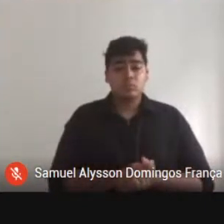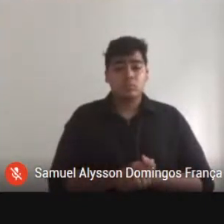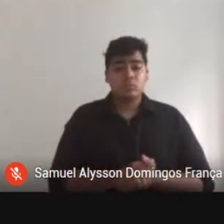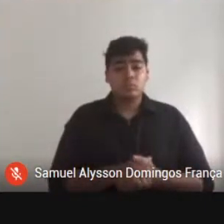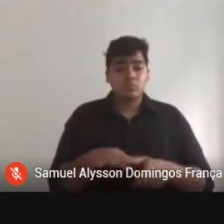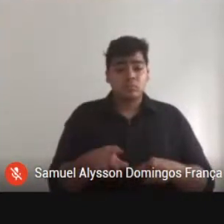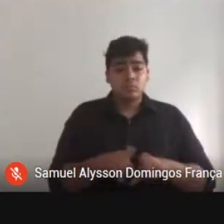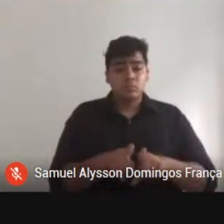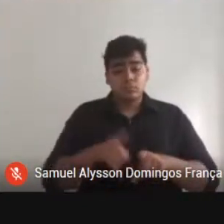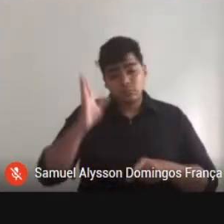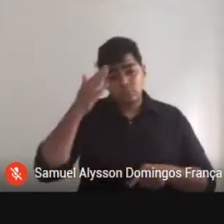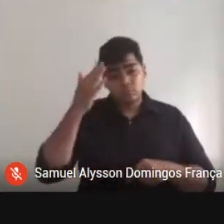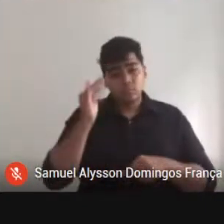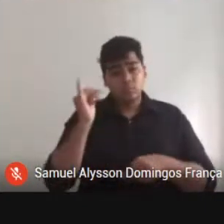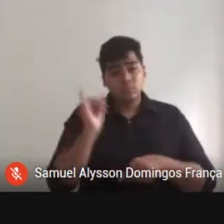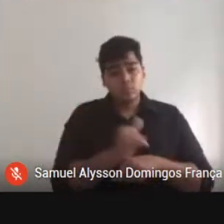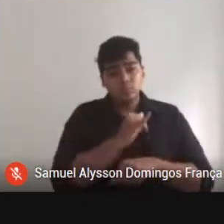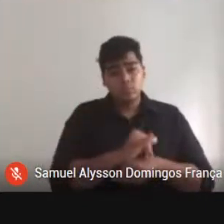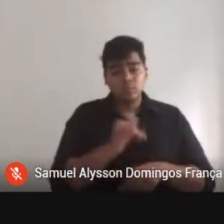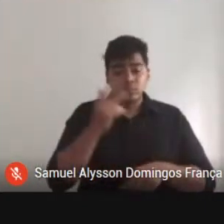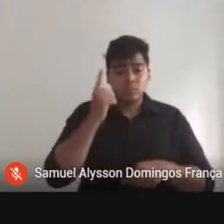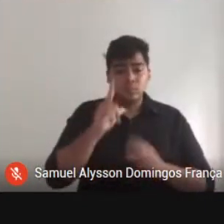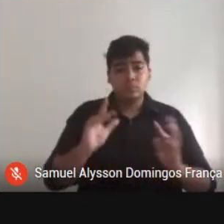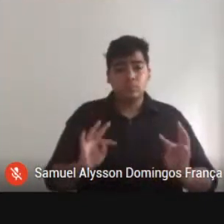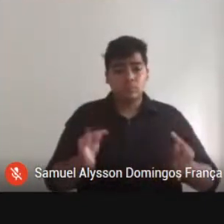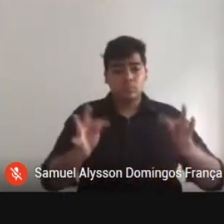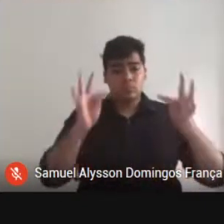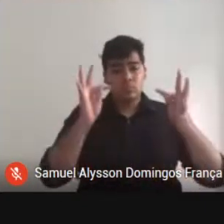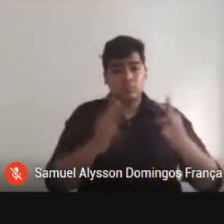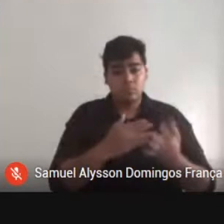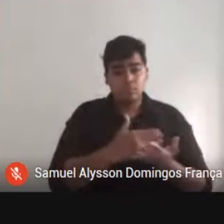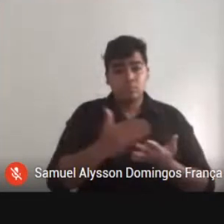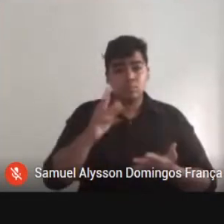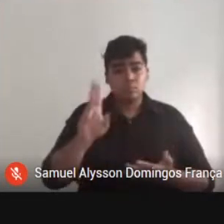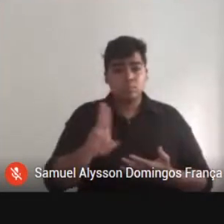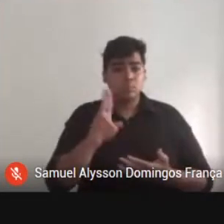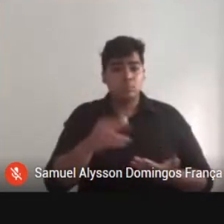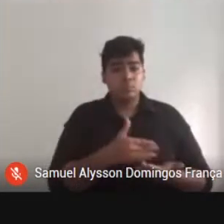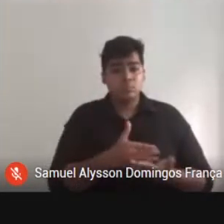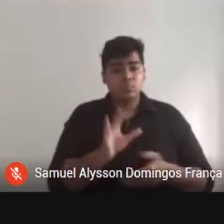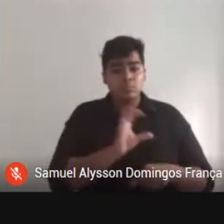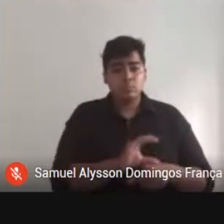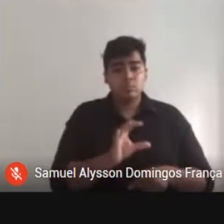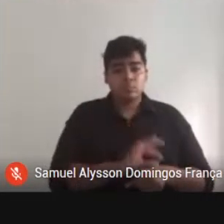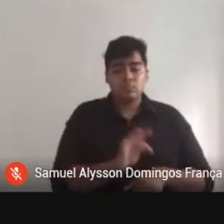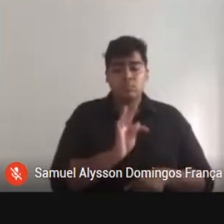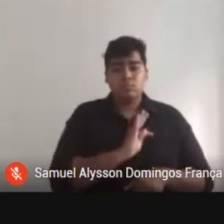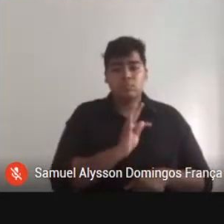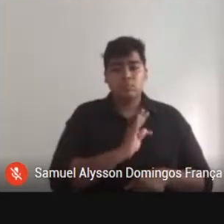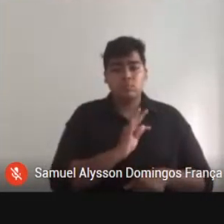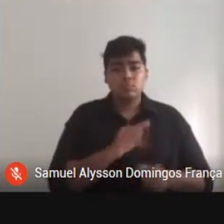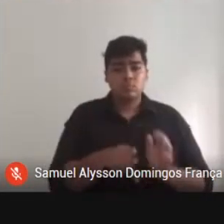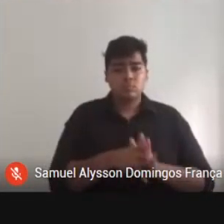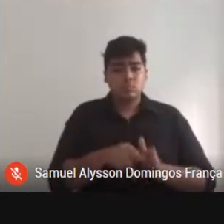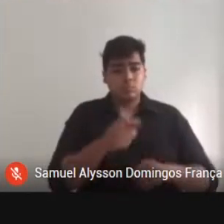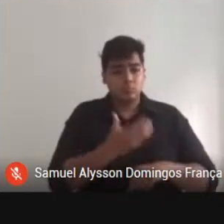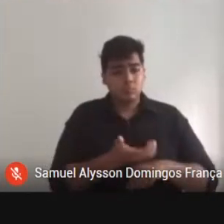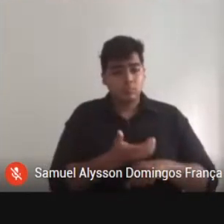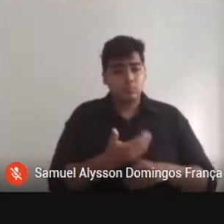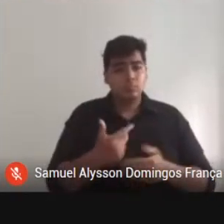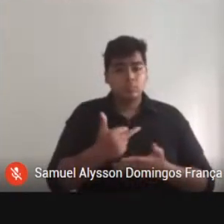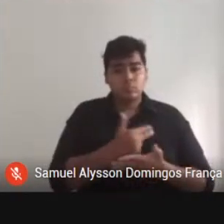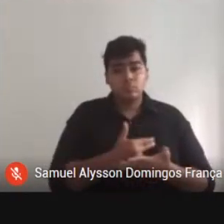encontrar mecanismos para introduzir essa tecnologia já no início do curso técnico, na disciplina de desenho técnico, depois na sequência de